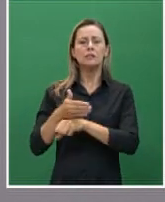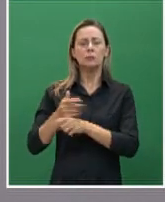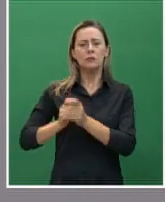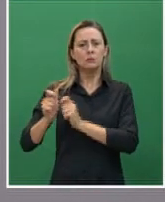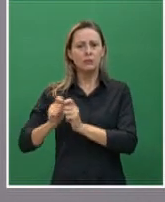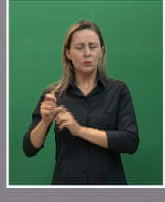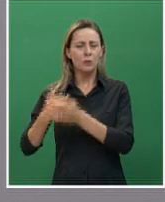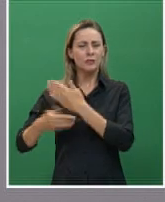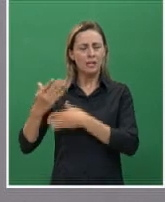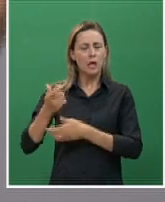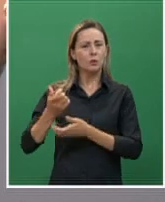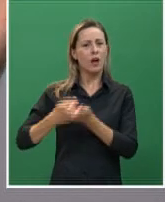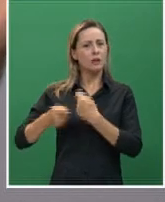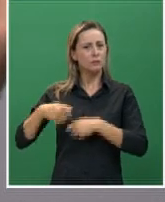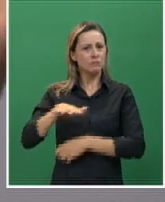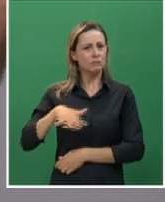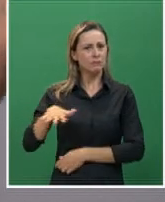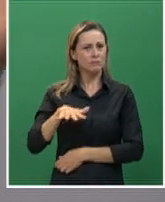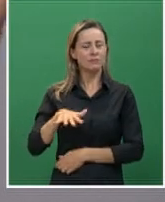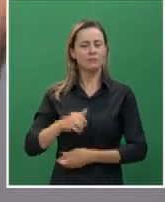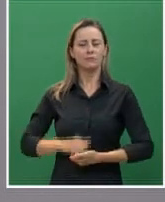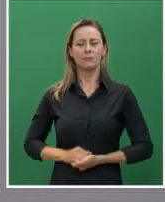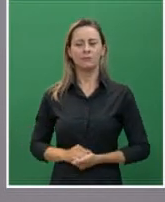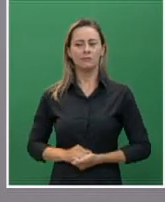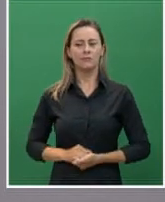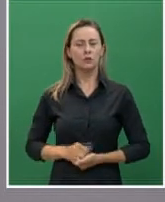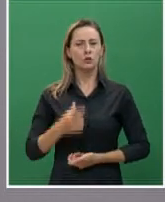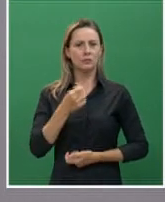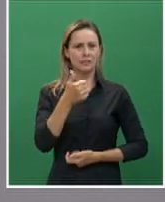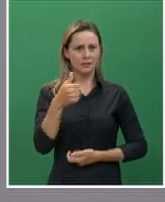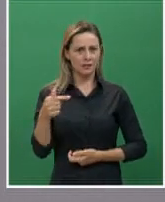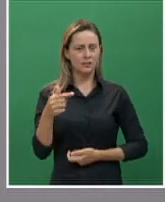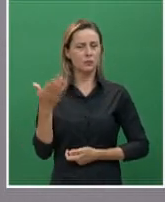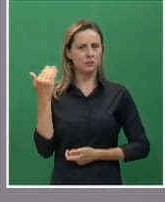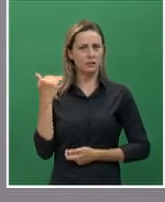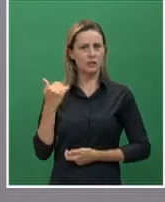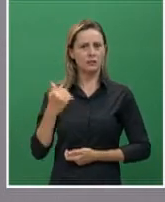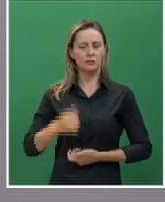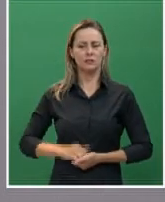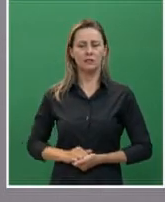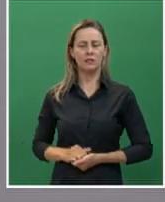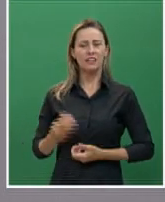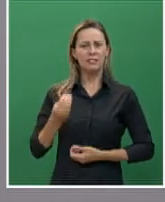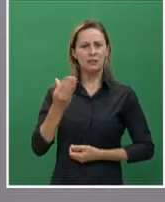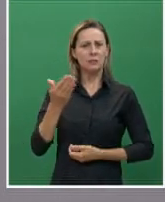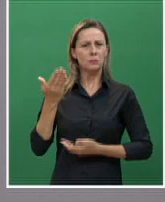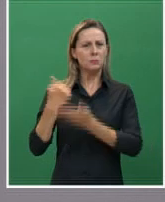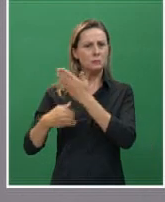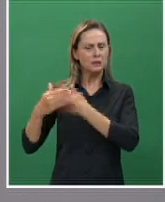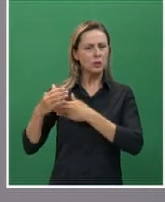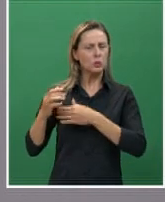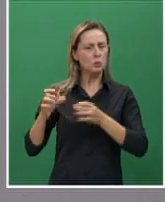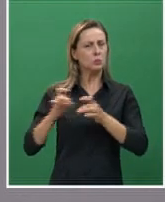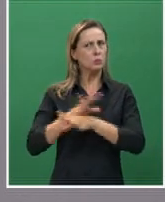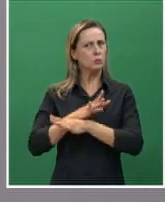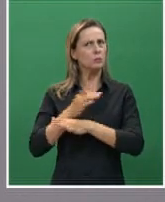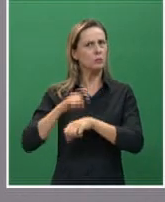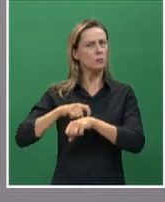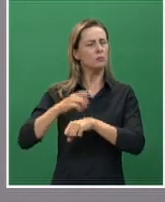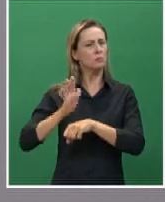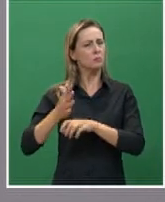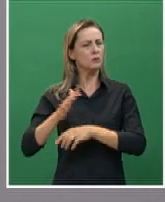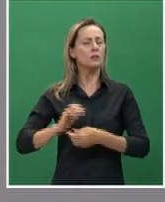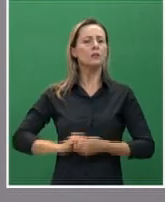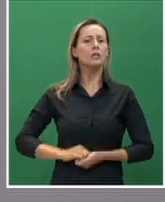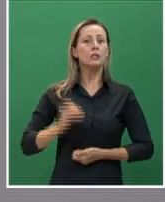administração a questão do enquanto isso não é o sub 17 parques e praças novos que foram entregues no mesmo no mesmo período tão isso